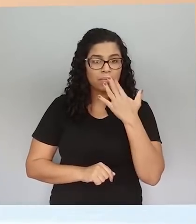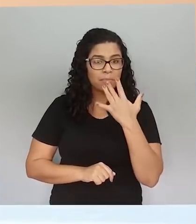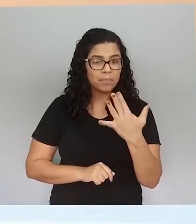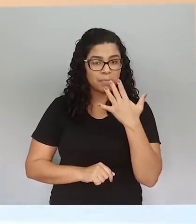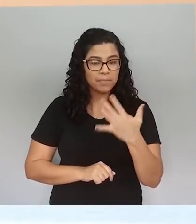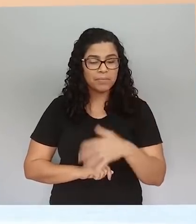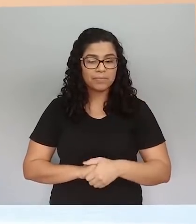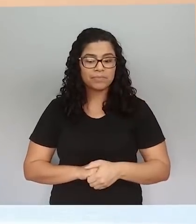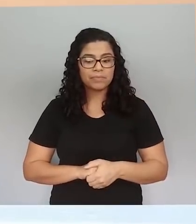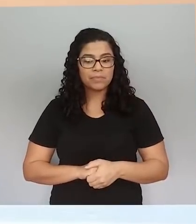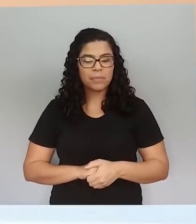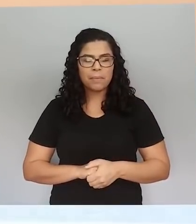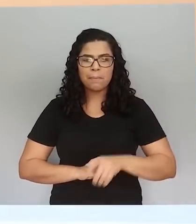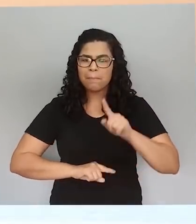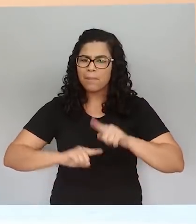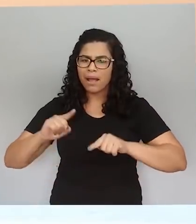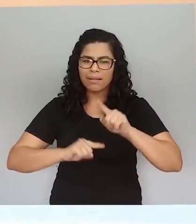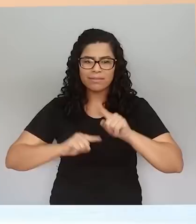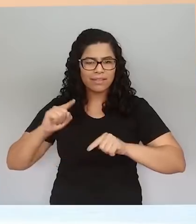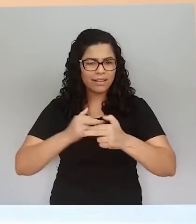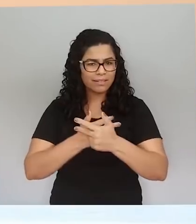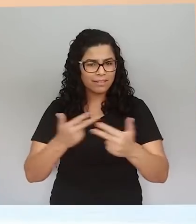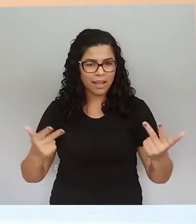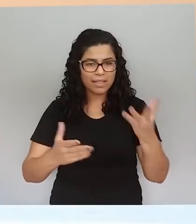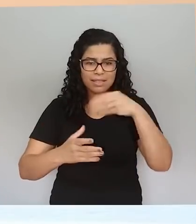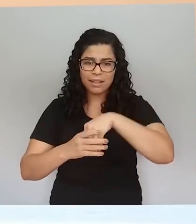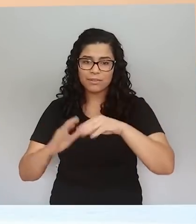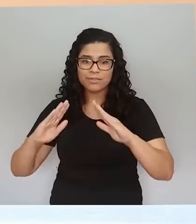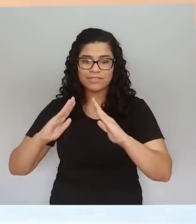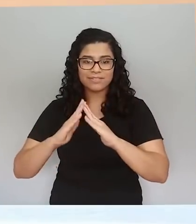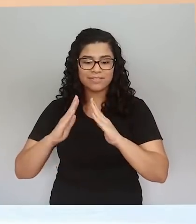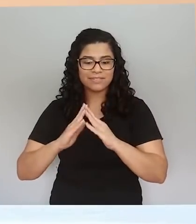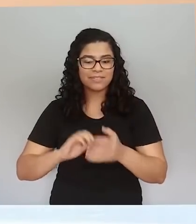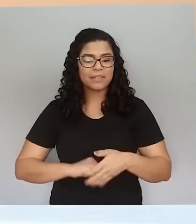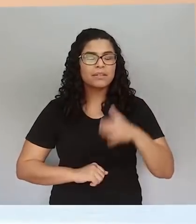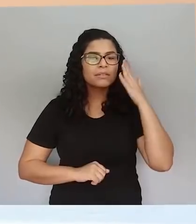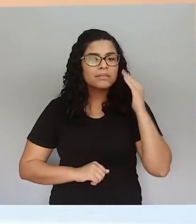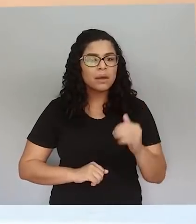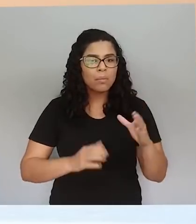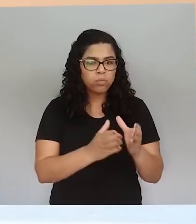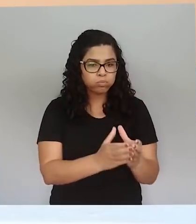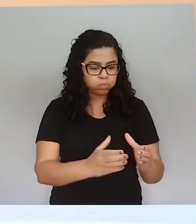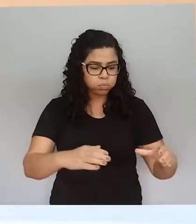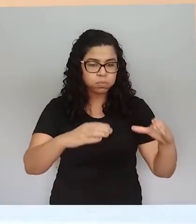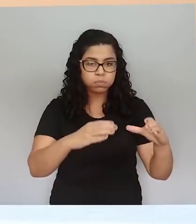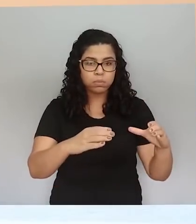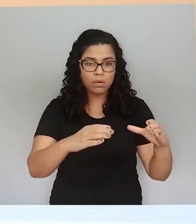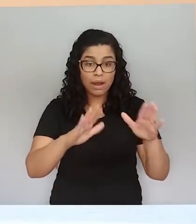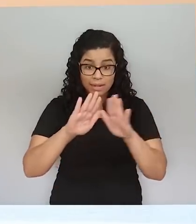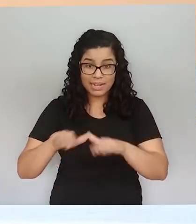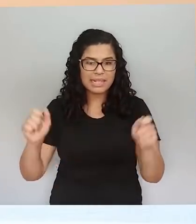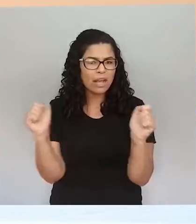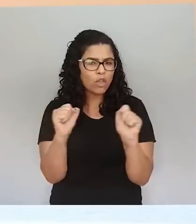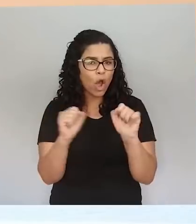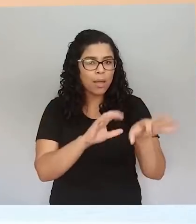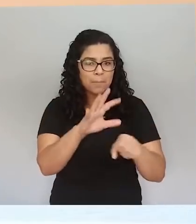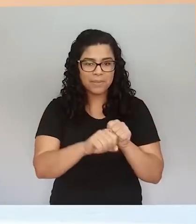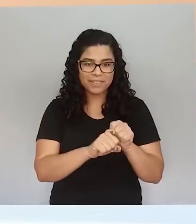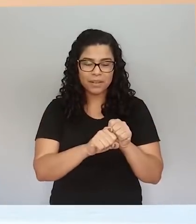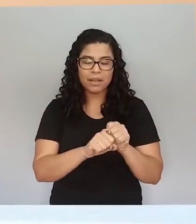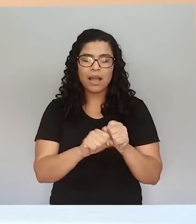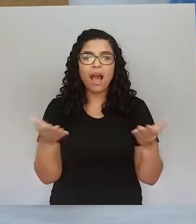com todos. É só lançar a bolinha e derrubar as garrafas. É muito legal. Vamos fazer